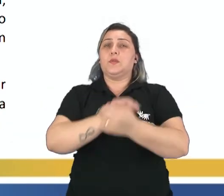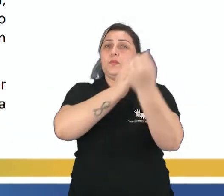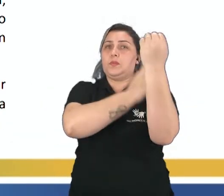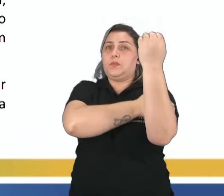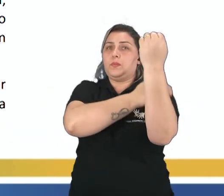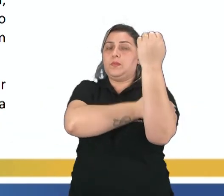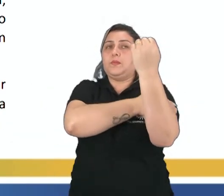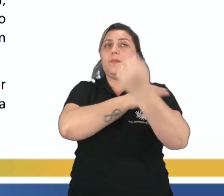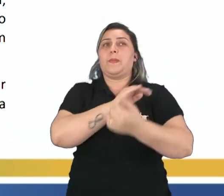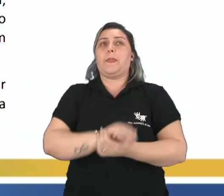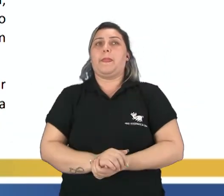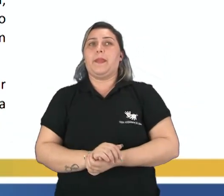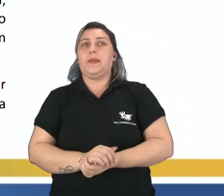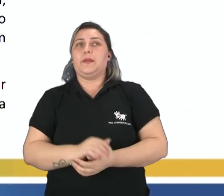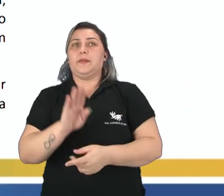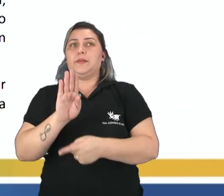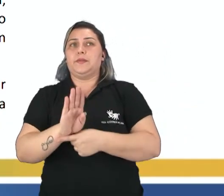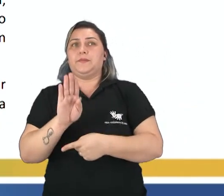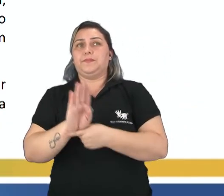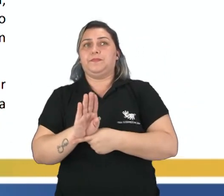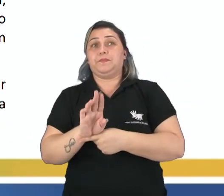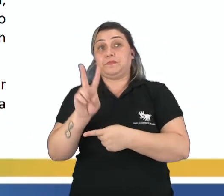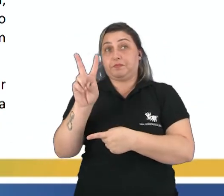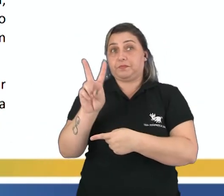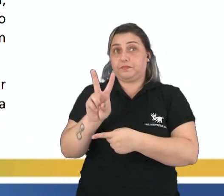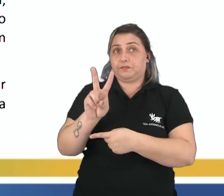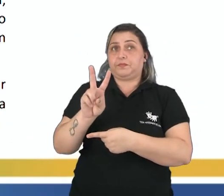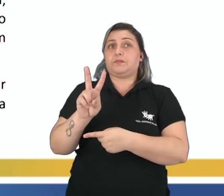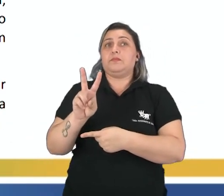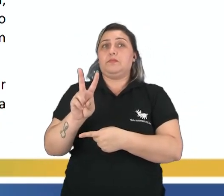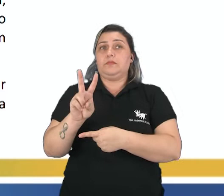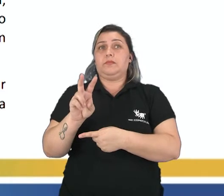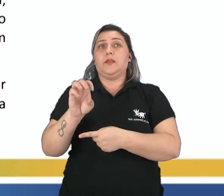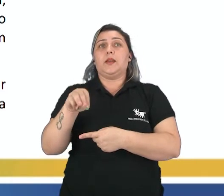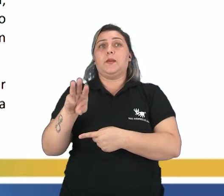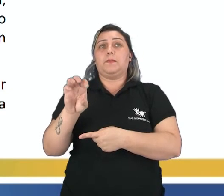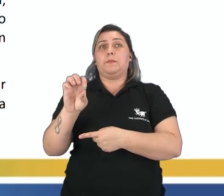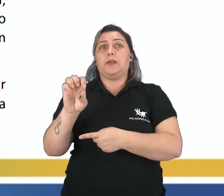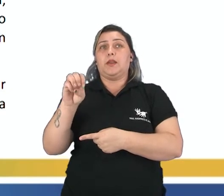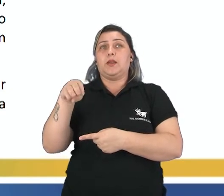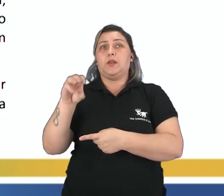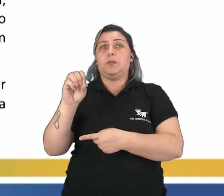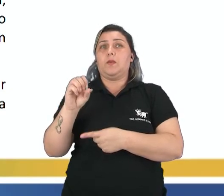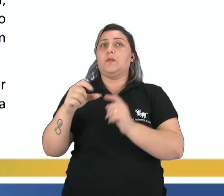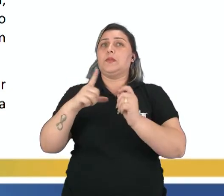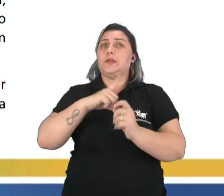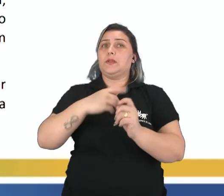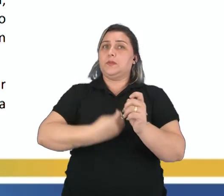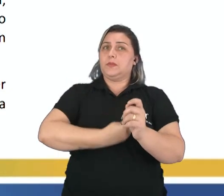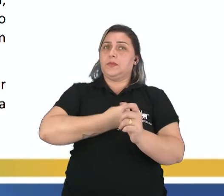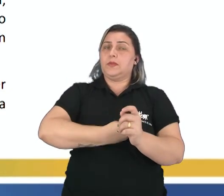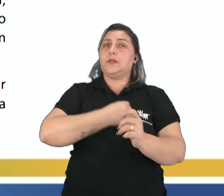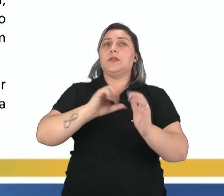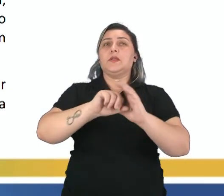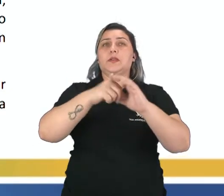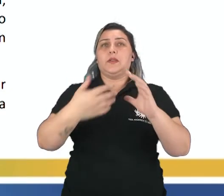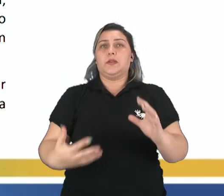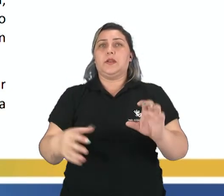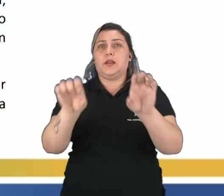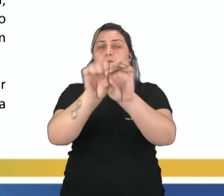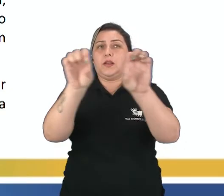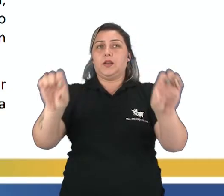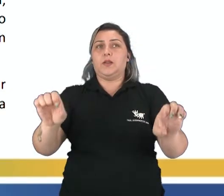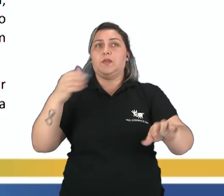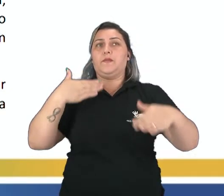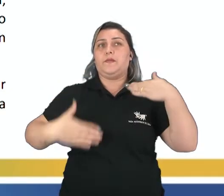arcabouço muscular. 2. Componente mesomórfico. Apresenta como tal